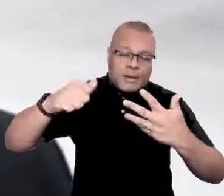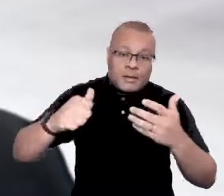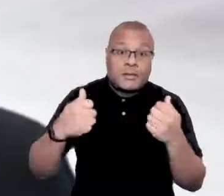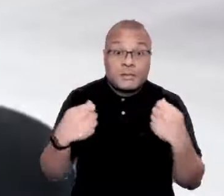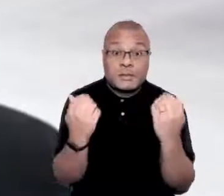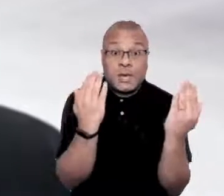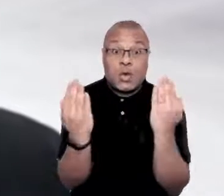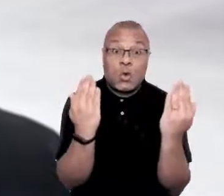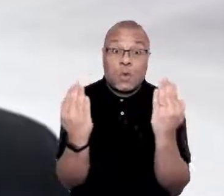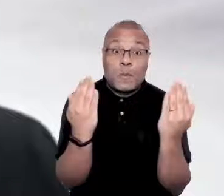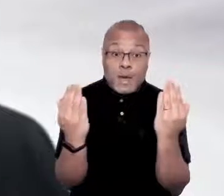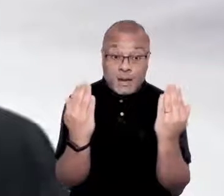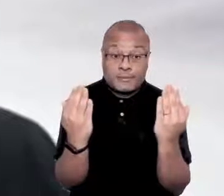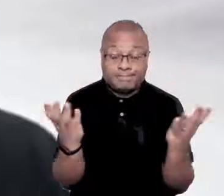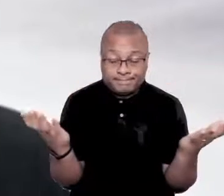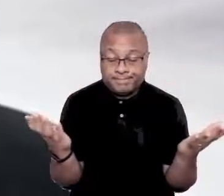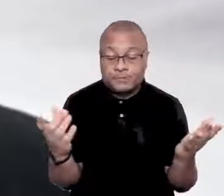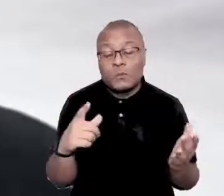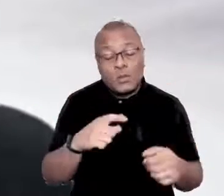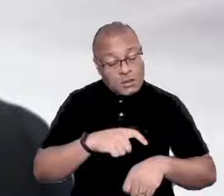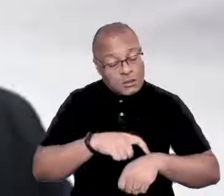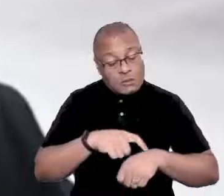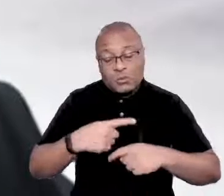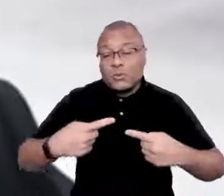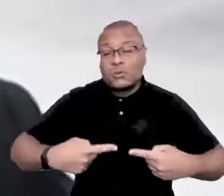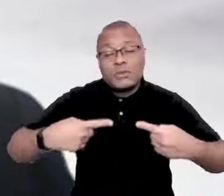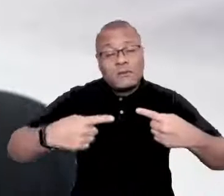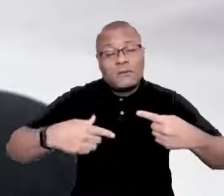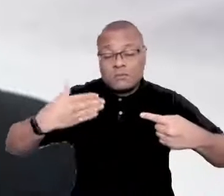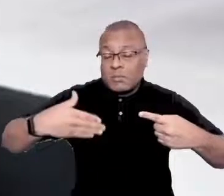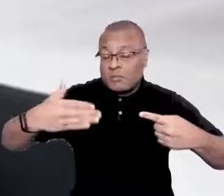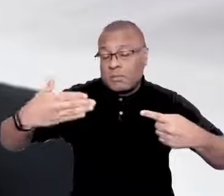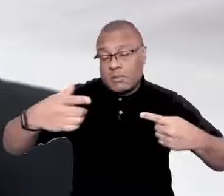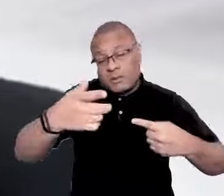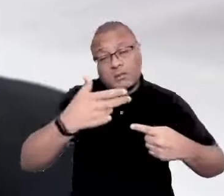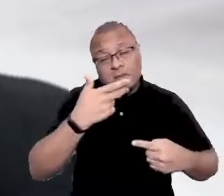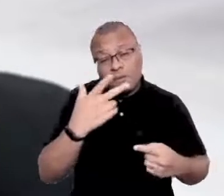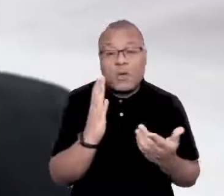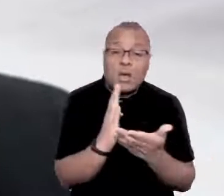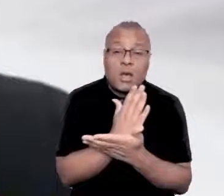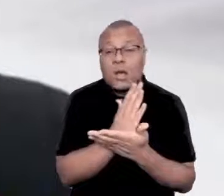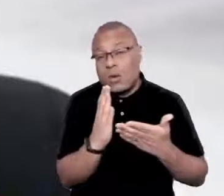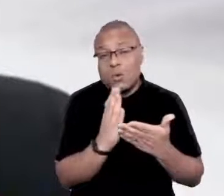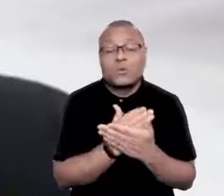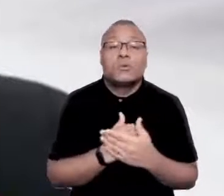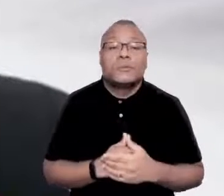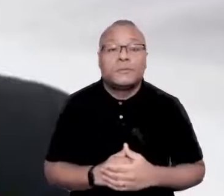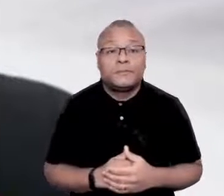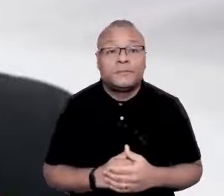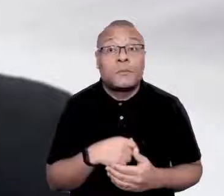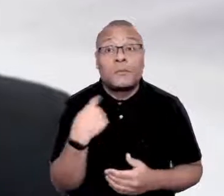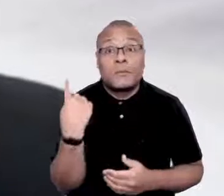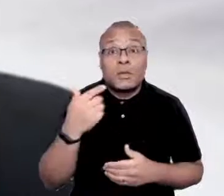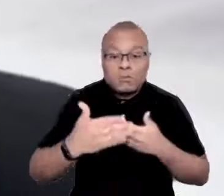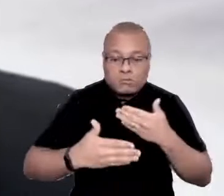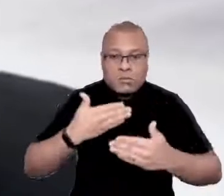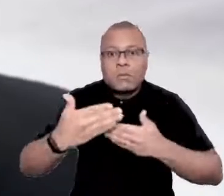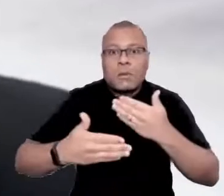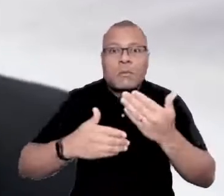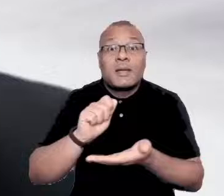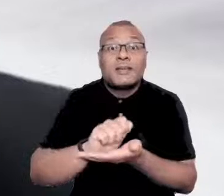comparar. E aí temos todos os desafios, você trouxe alguns, para a gente avançar nessa